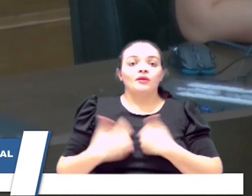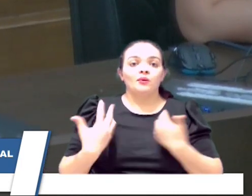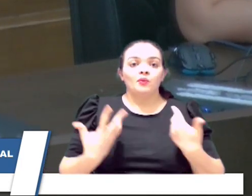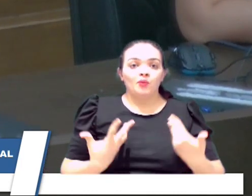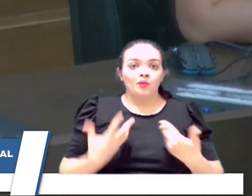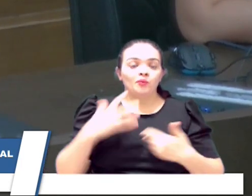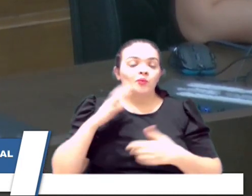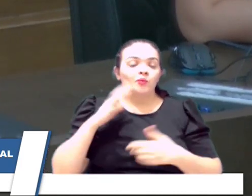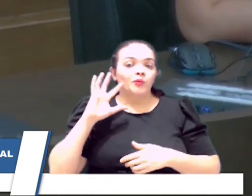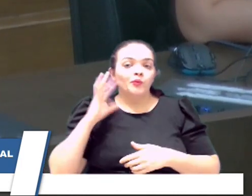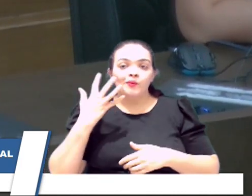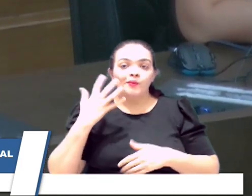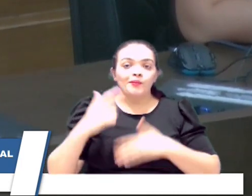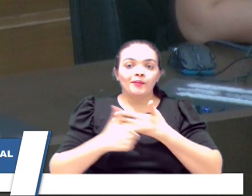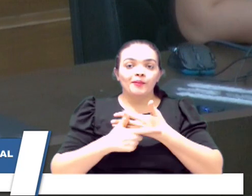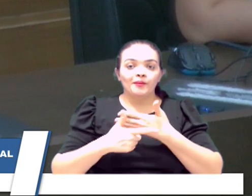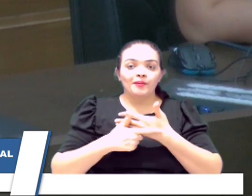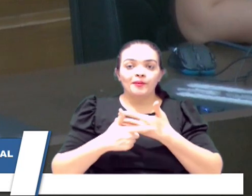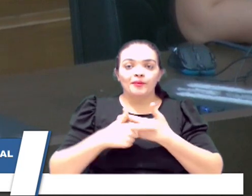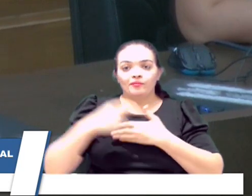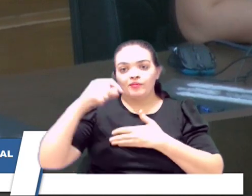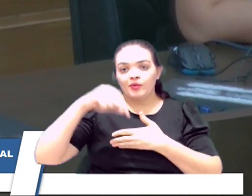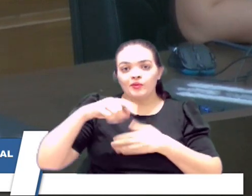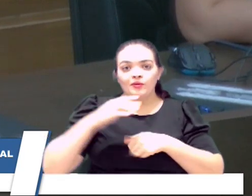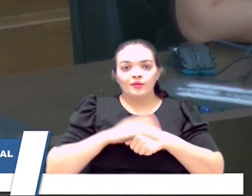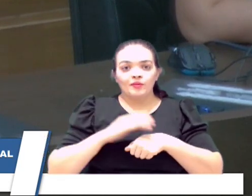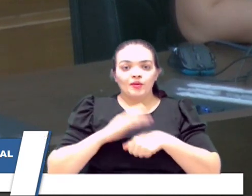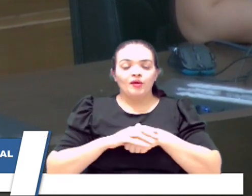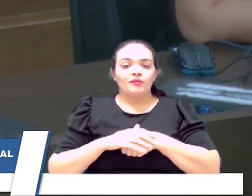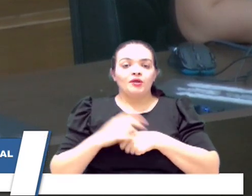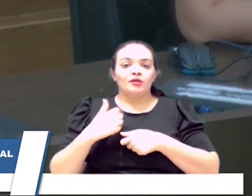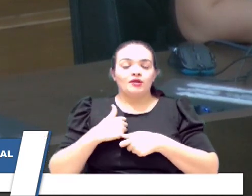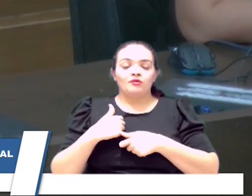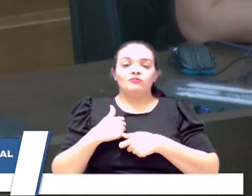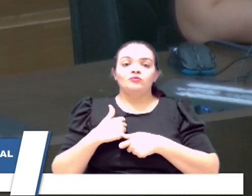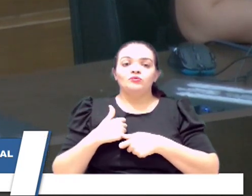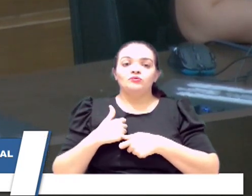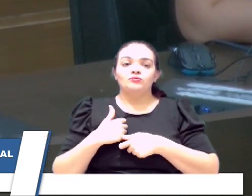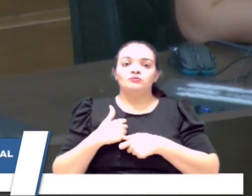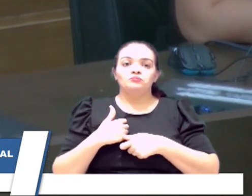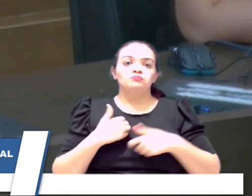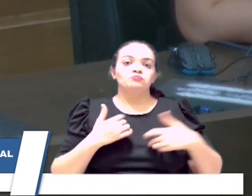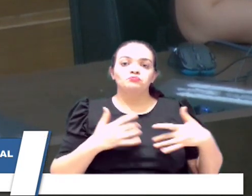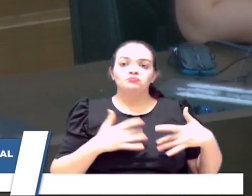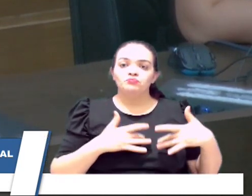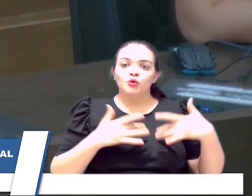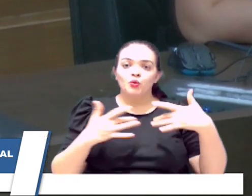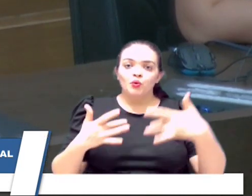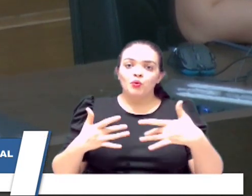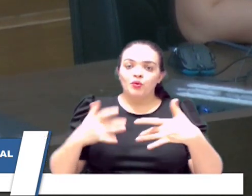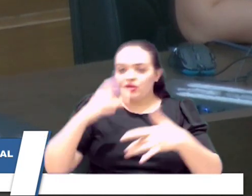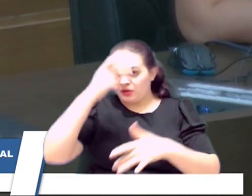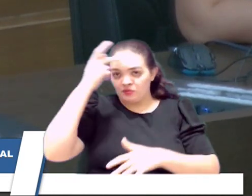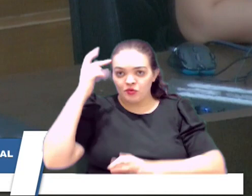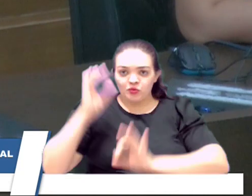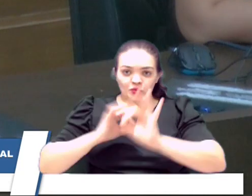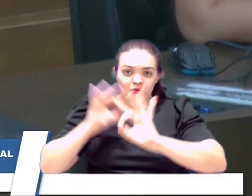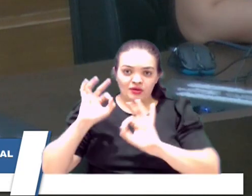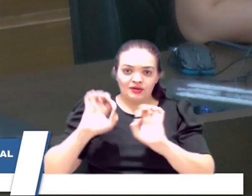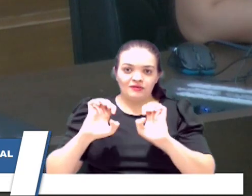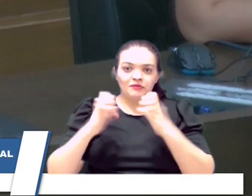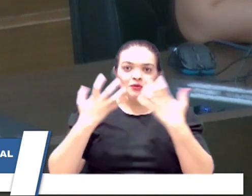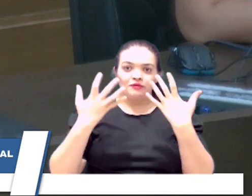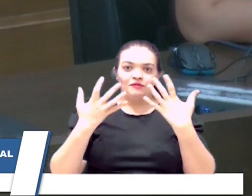eu faço aqui? O que eu estou fazendo aqui? Eu estou aqui por uma generosidade muito grande dos organizadores.